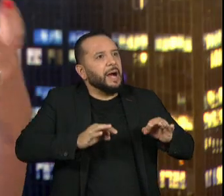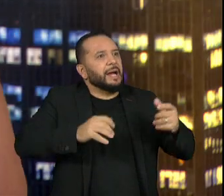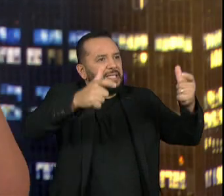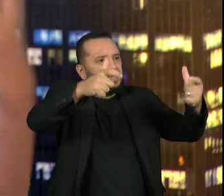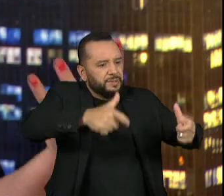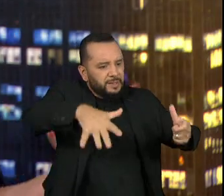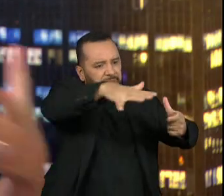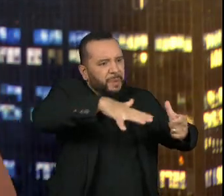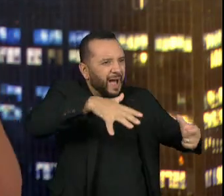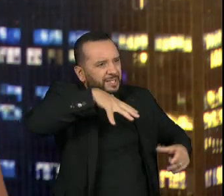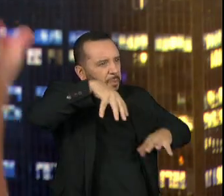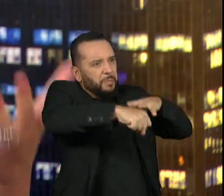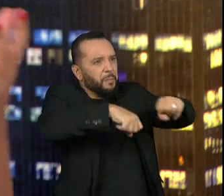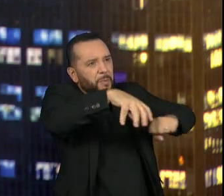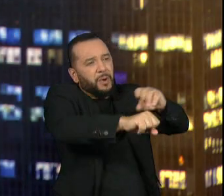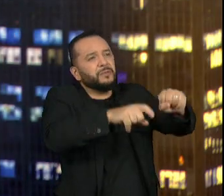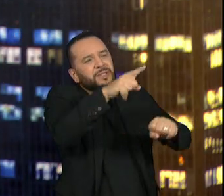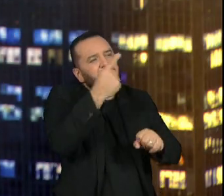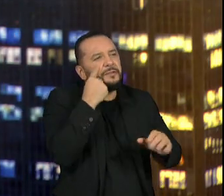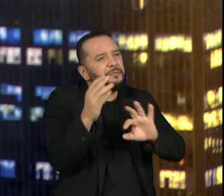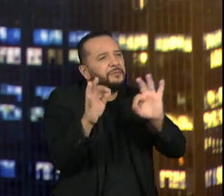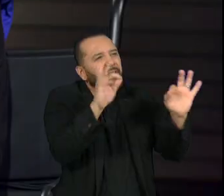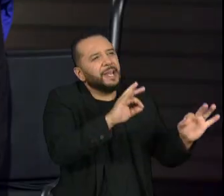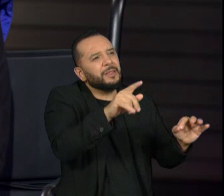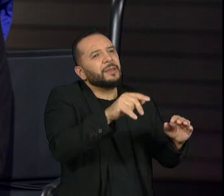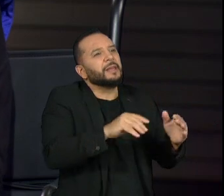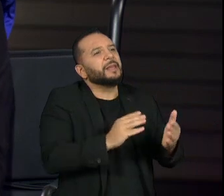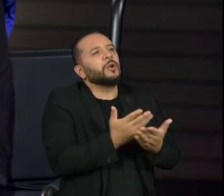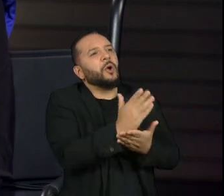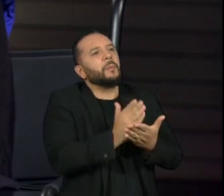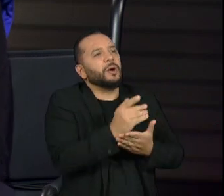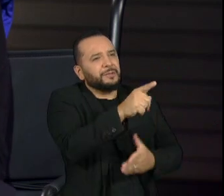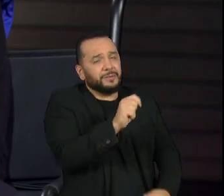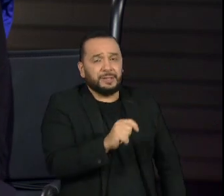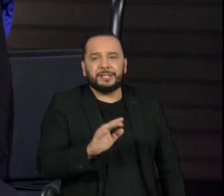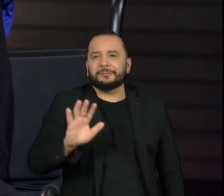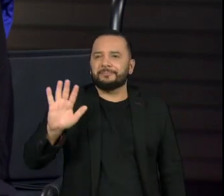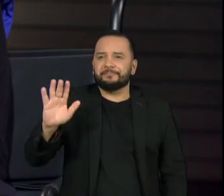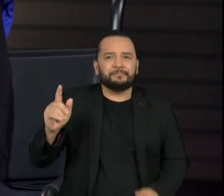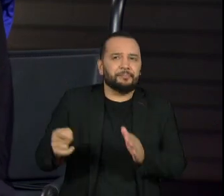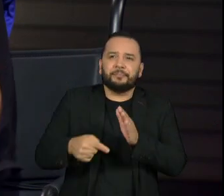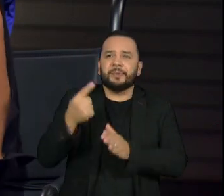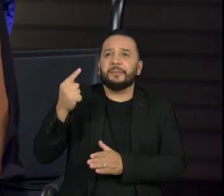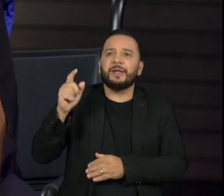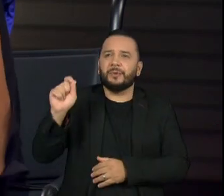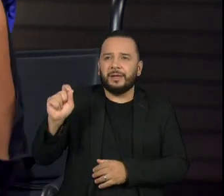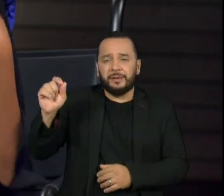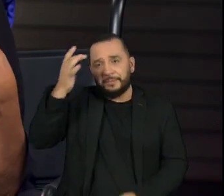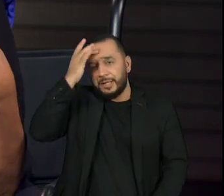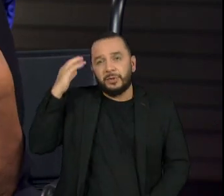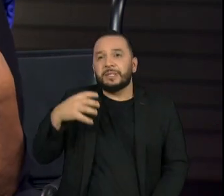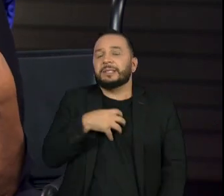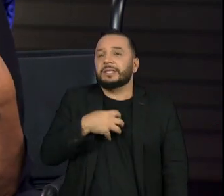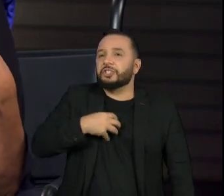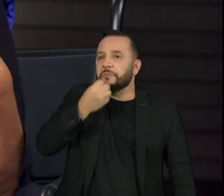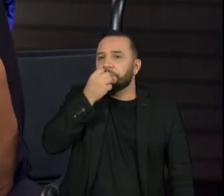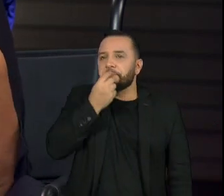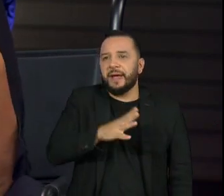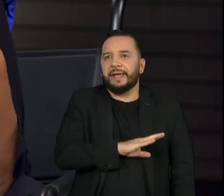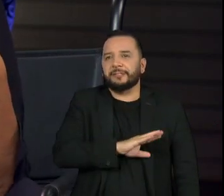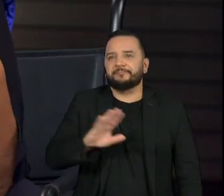tudo isso, tem algo que te incomoda nesse sentido? Primeiro, eu sou muito a favor da pessoa se sentir bem.